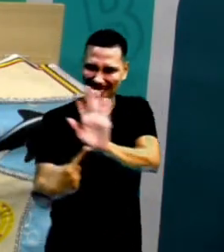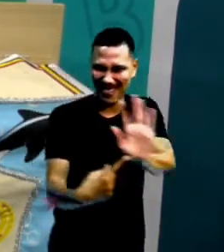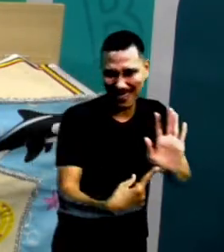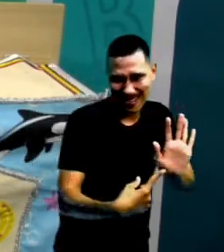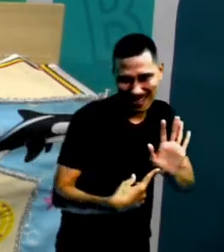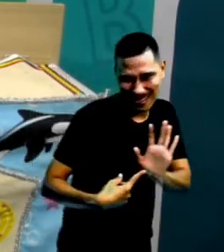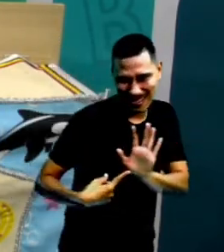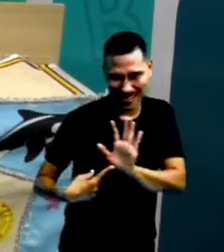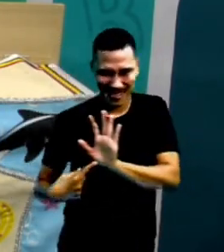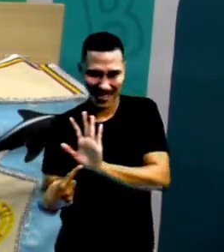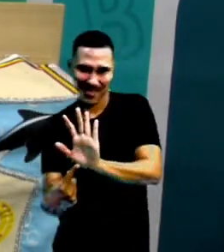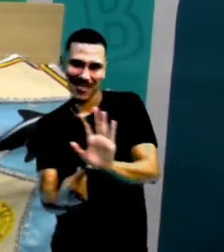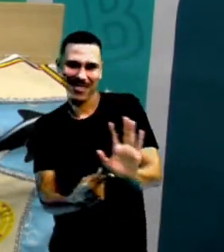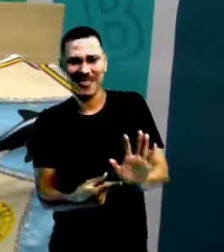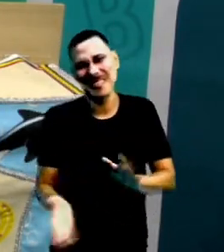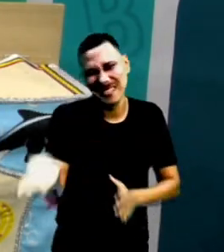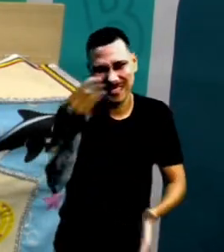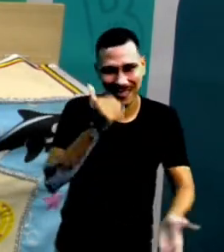contar.